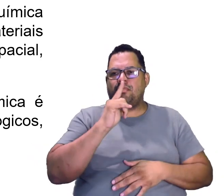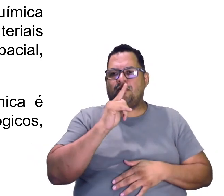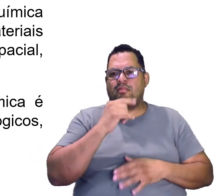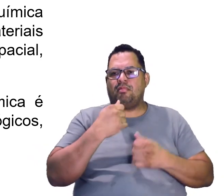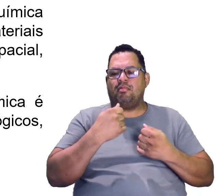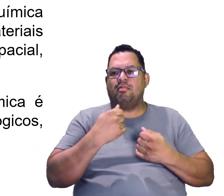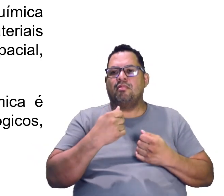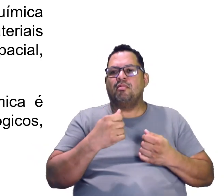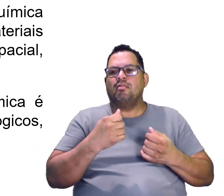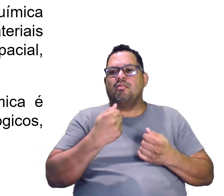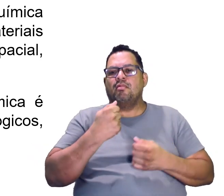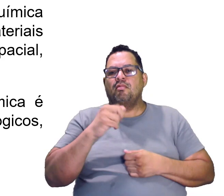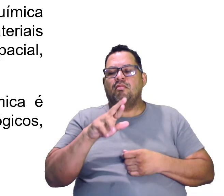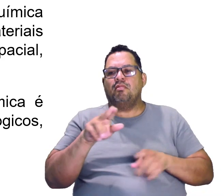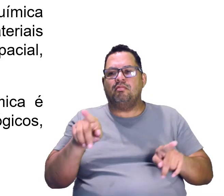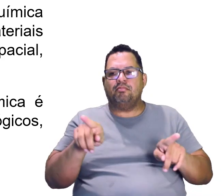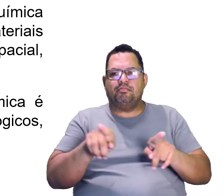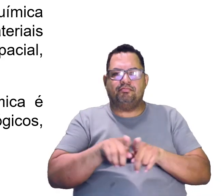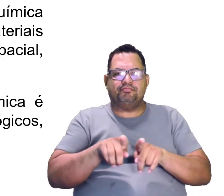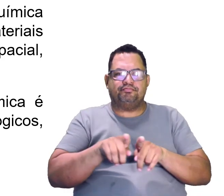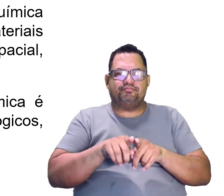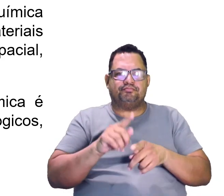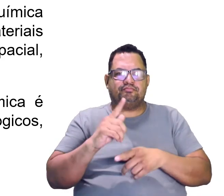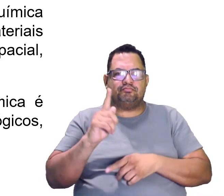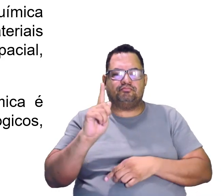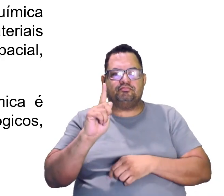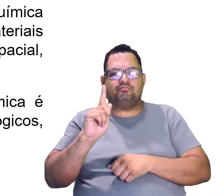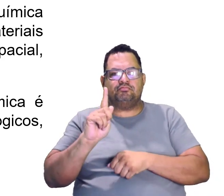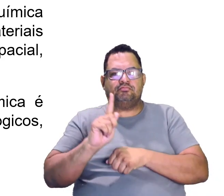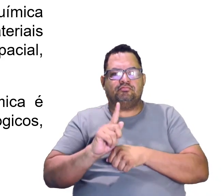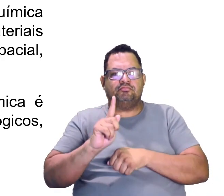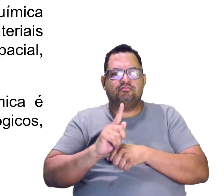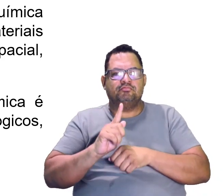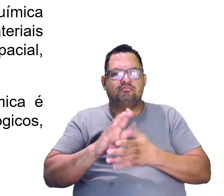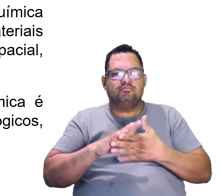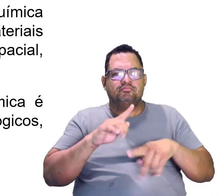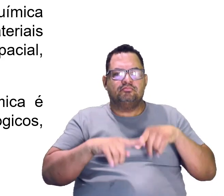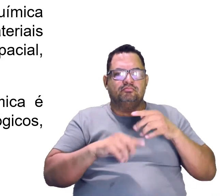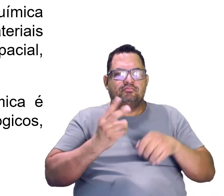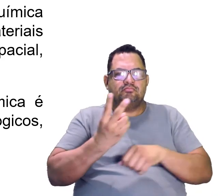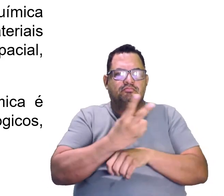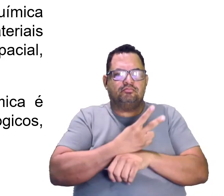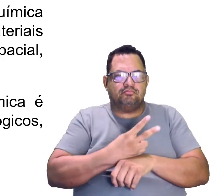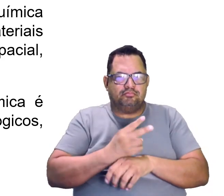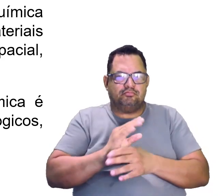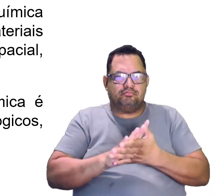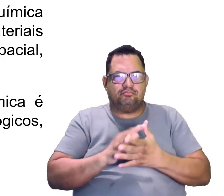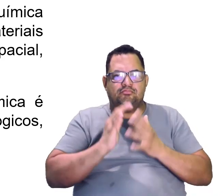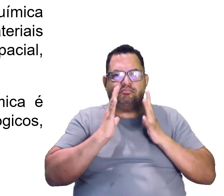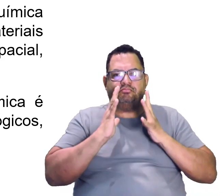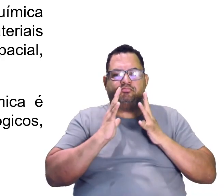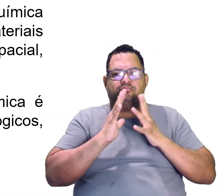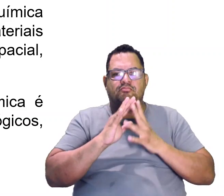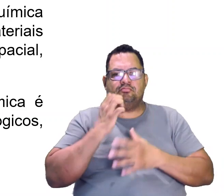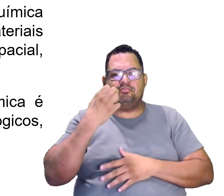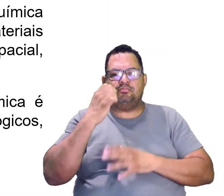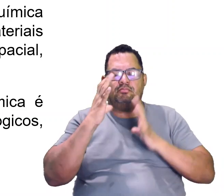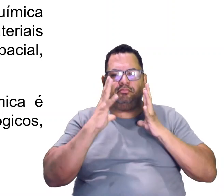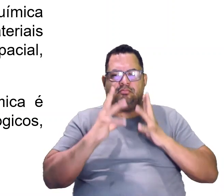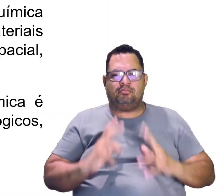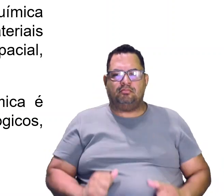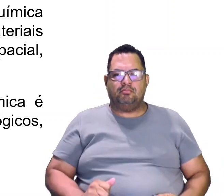Sim. Poluição do ar, a gestão de resíduos e a busca por fonte de energia limpa. Tudo isso